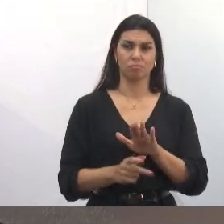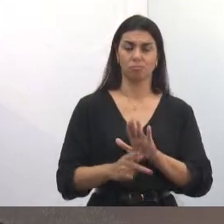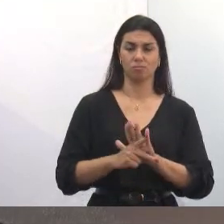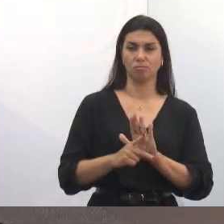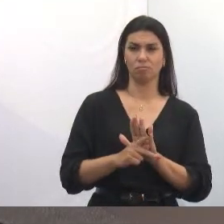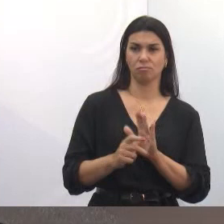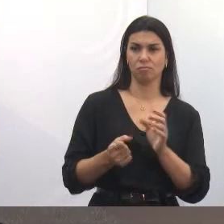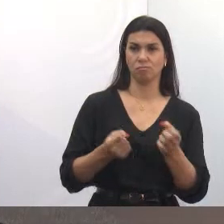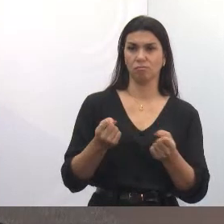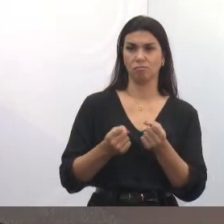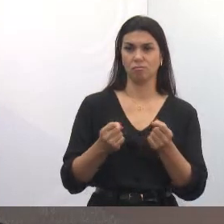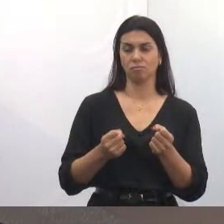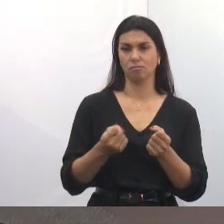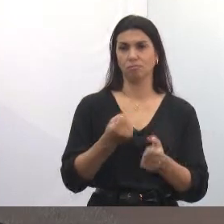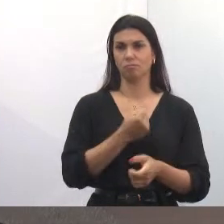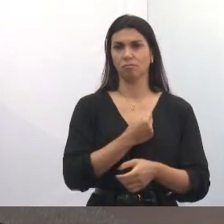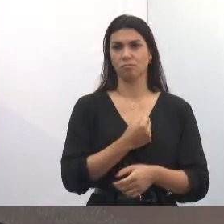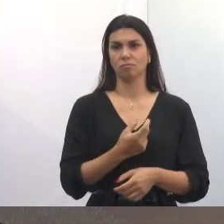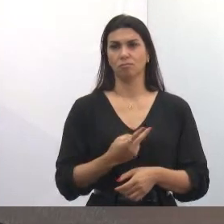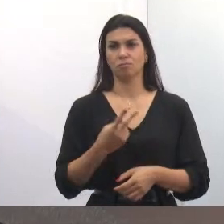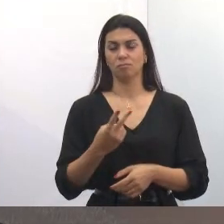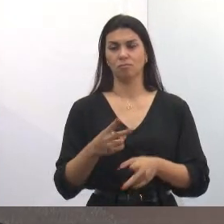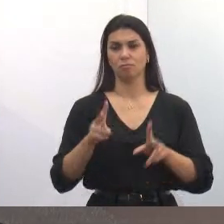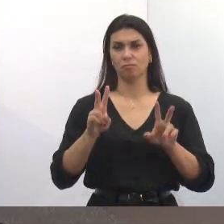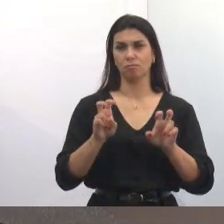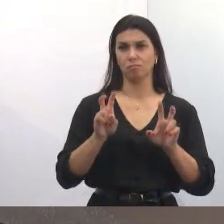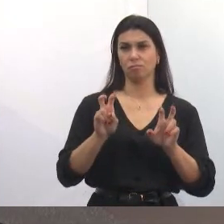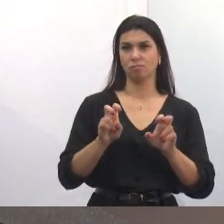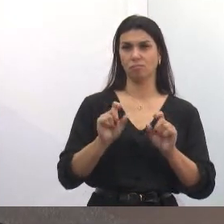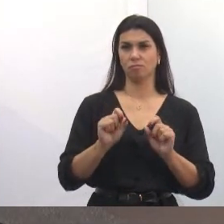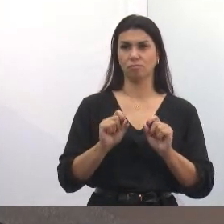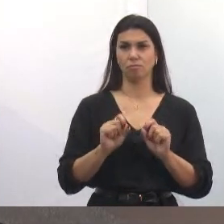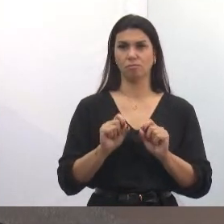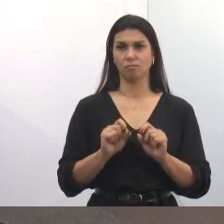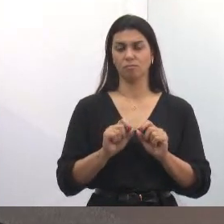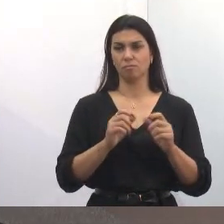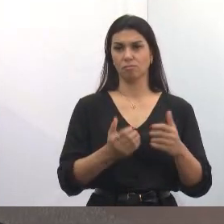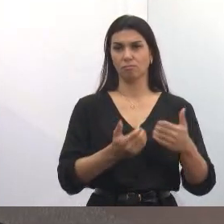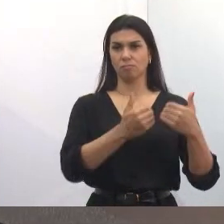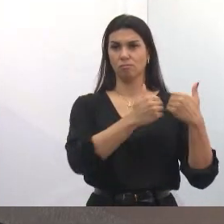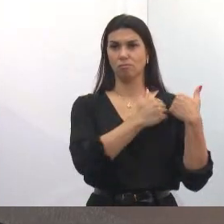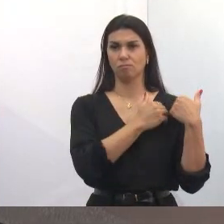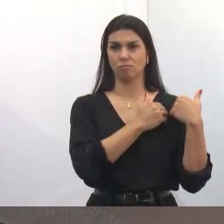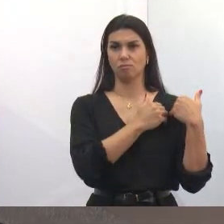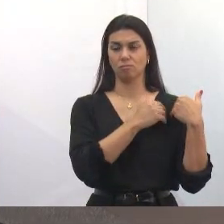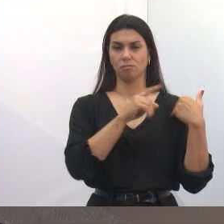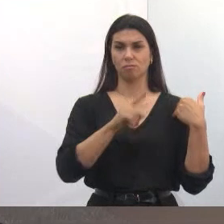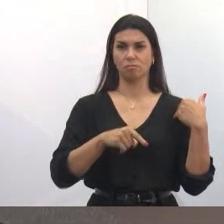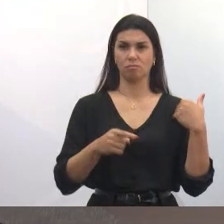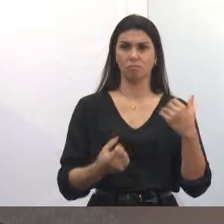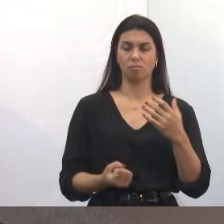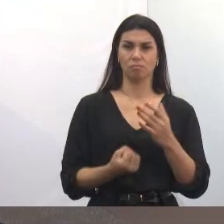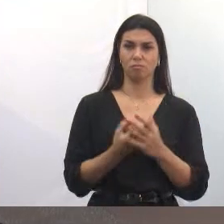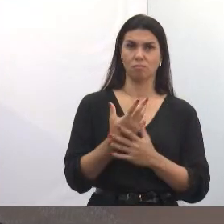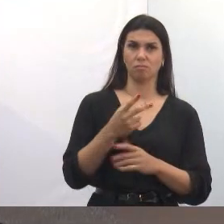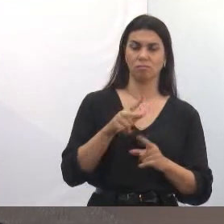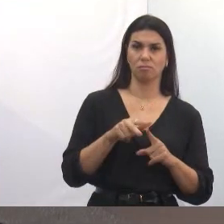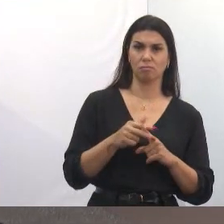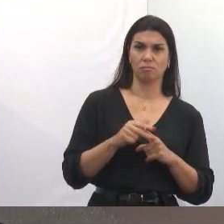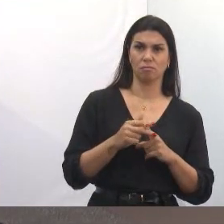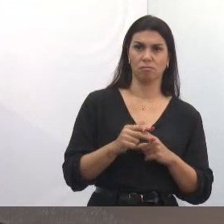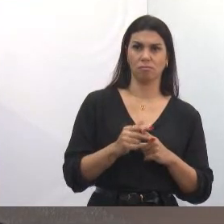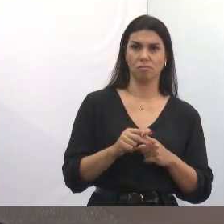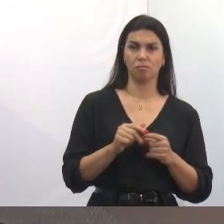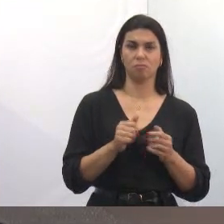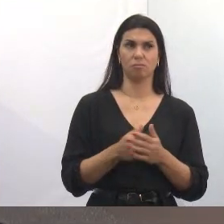Número 2, ainda de acordo com o tema de que a responsabilidade é a instalação, manutenção, substituição